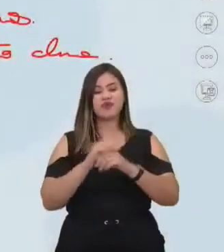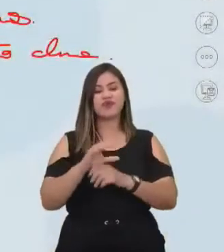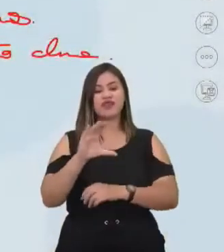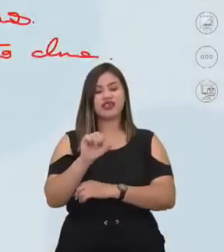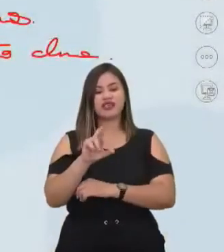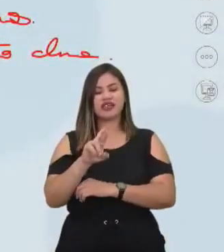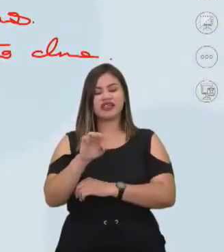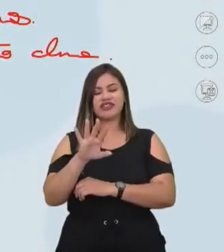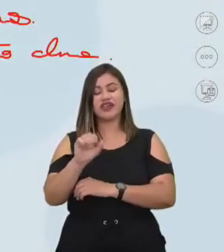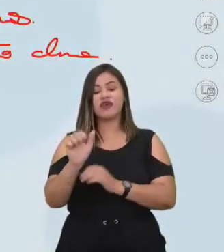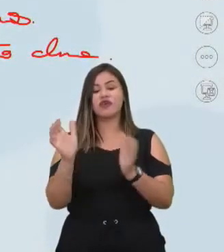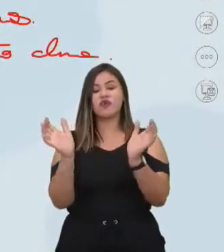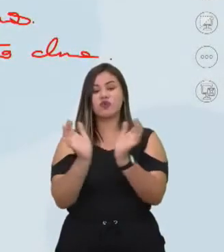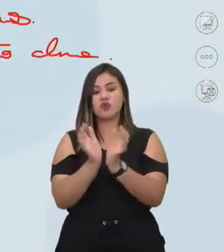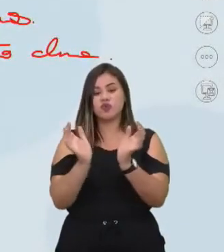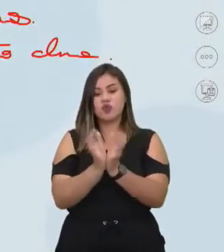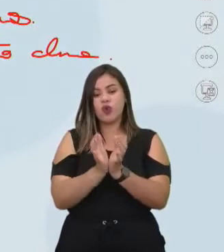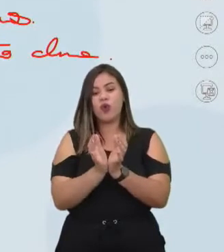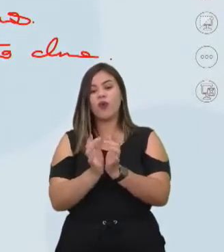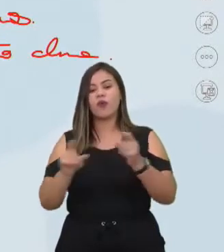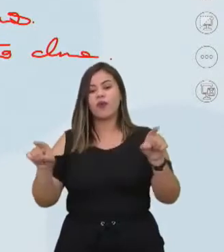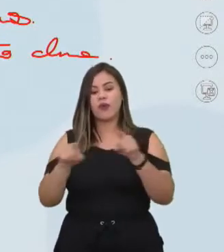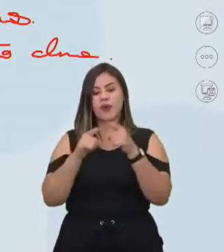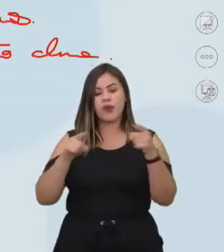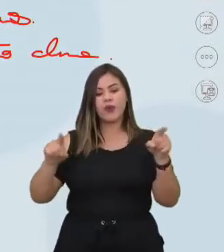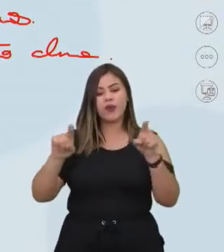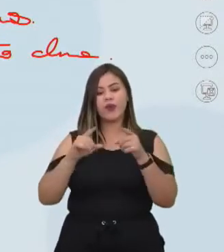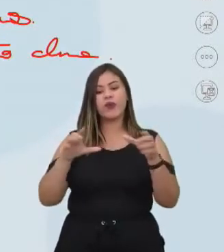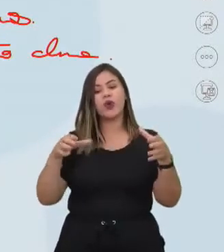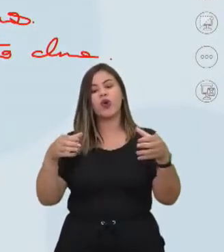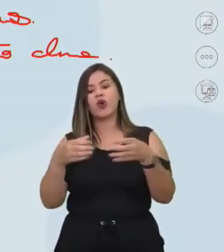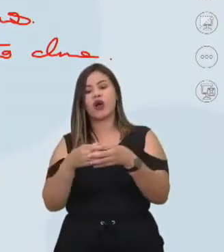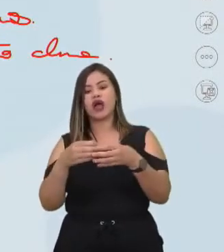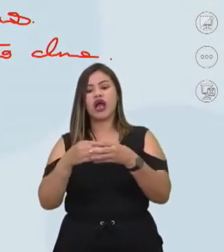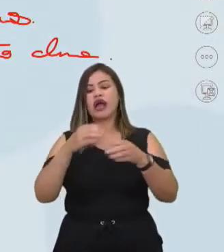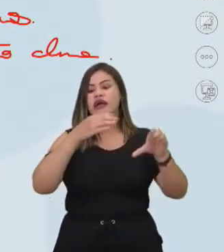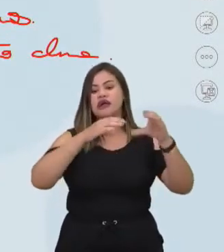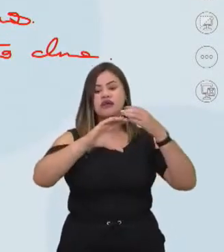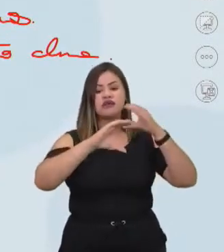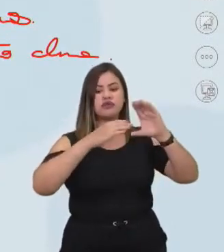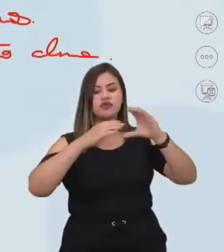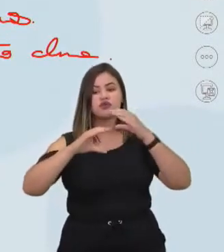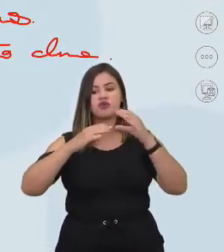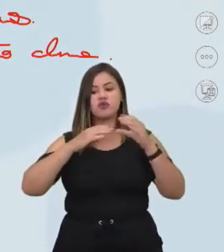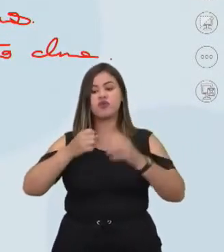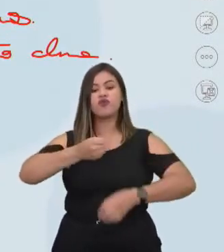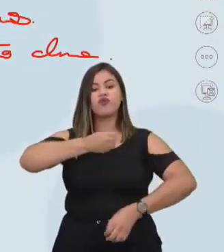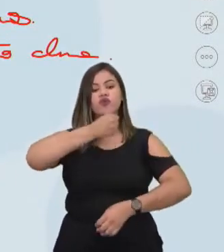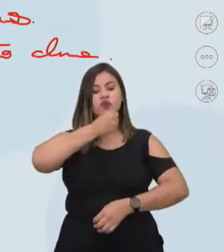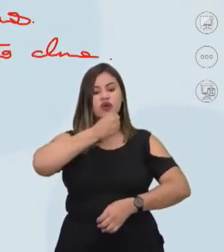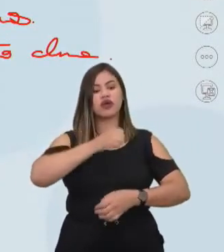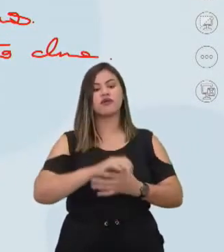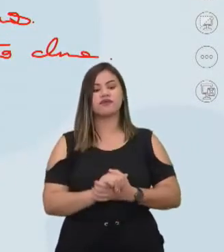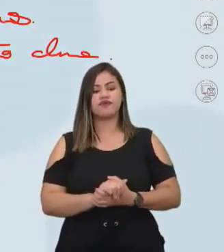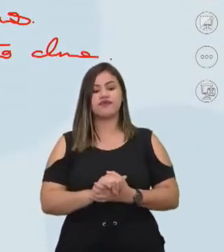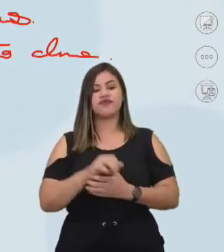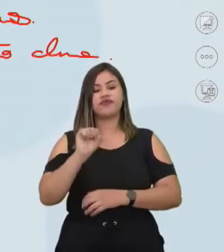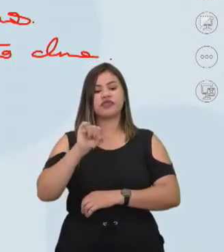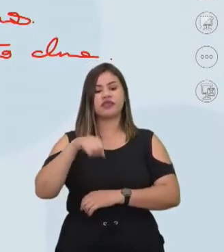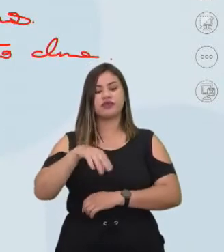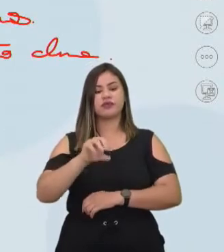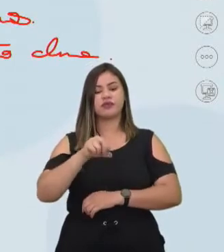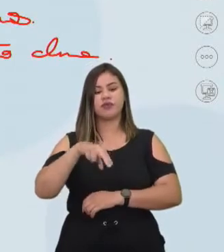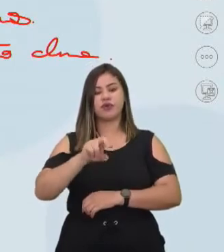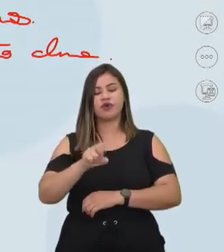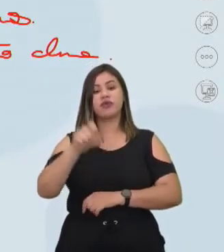citou banda, grupo, cantores, vocalistas. Muito bem. Professora Simone cita, né, que são cantores,